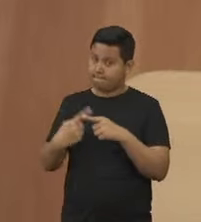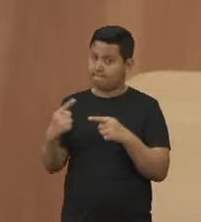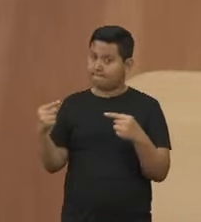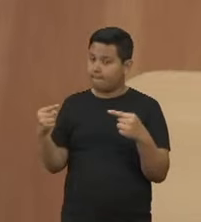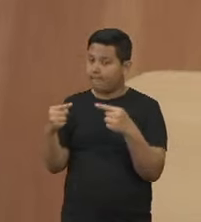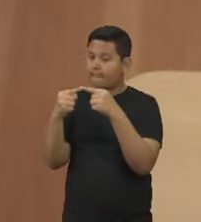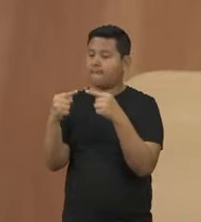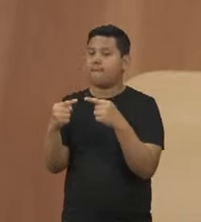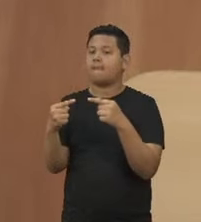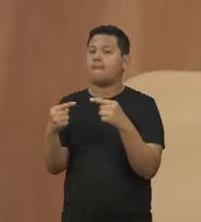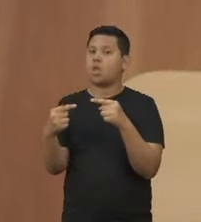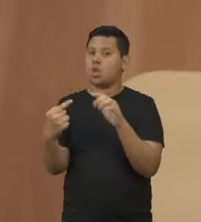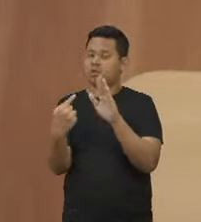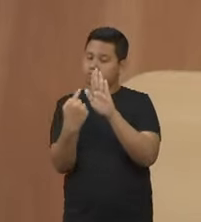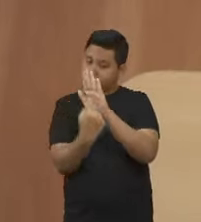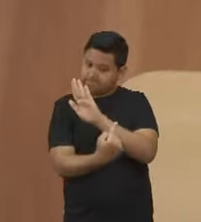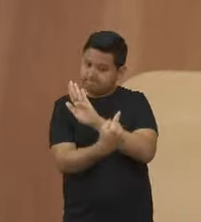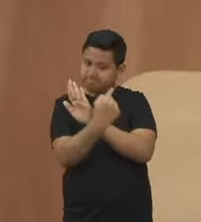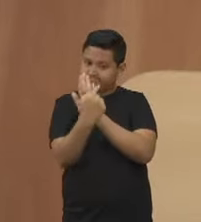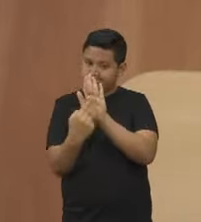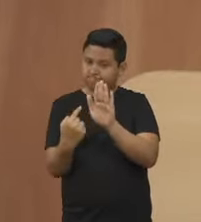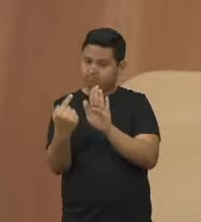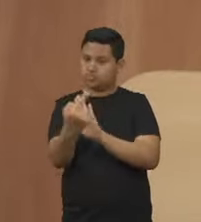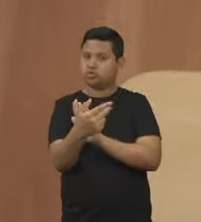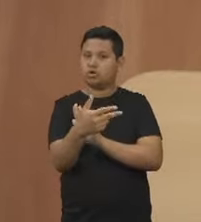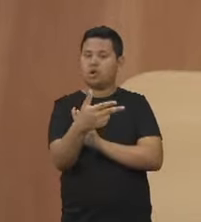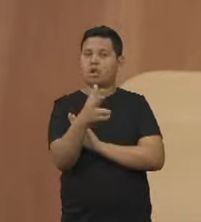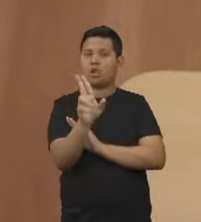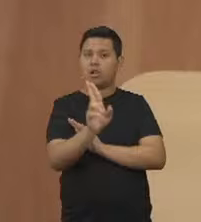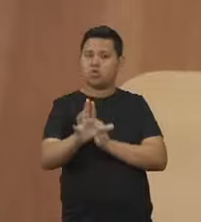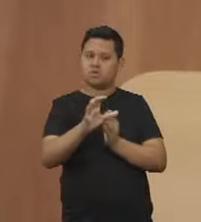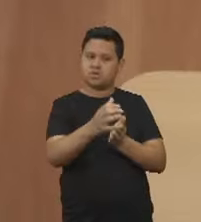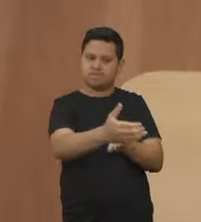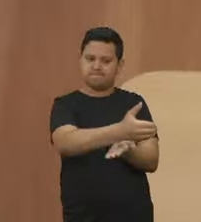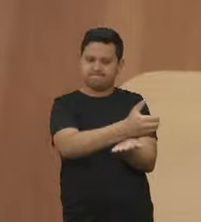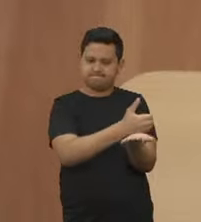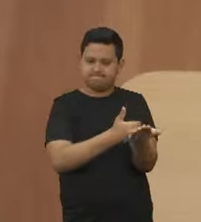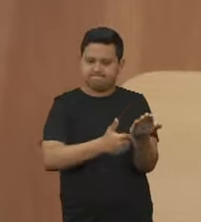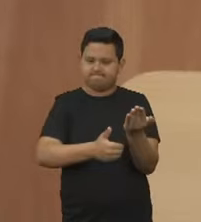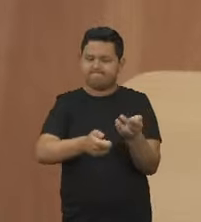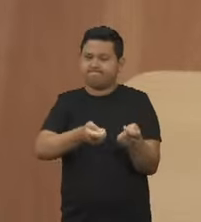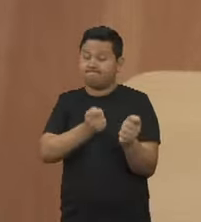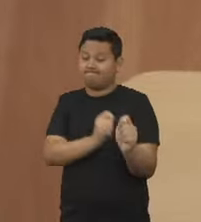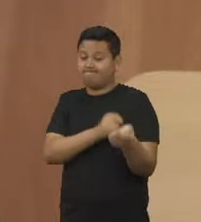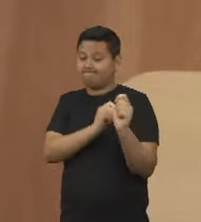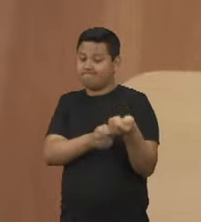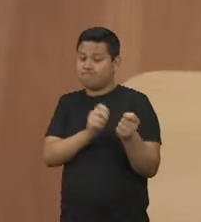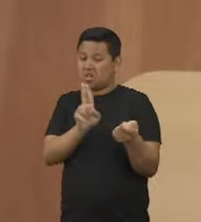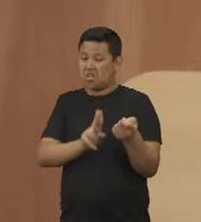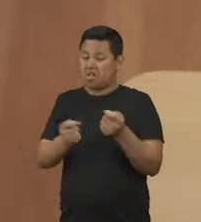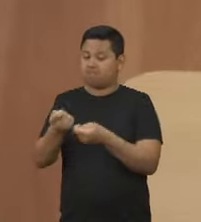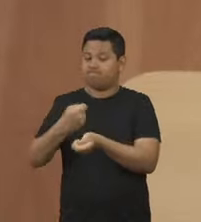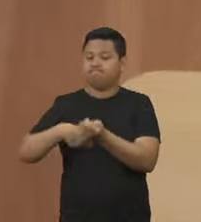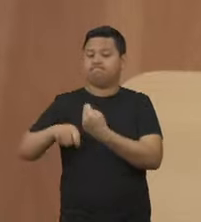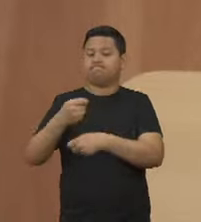a extinção desse veículo de tração animal que é a carroça, porque é para